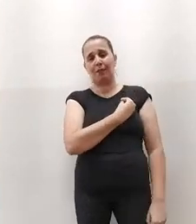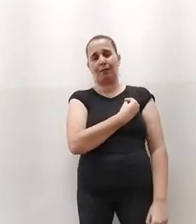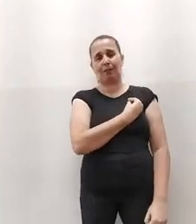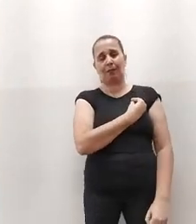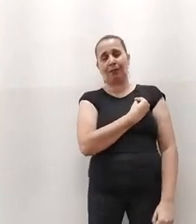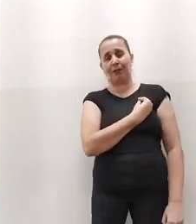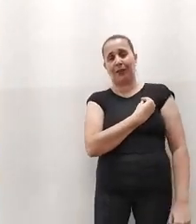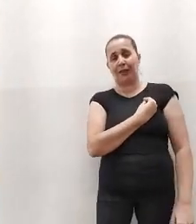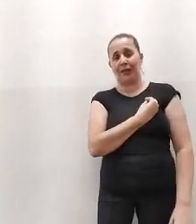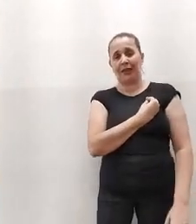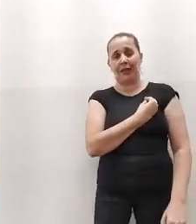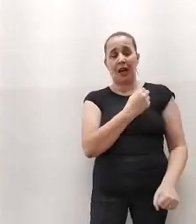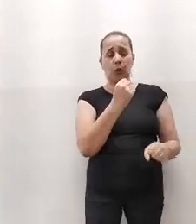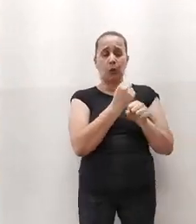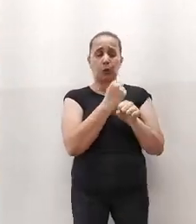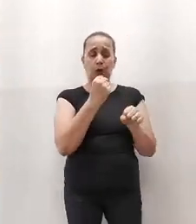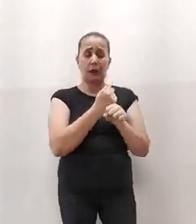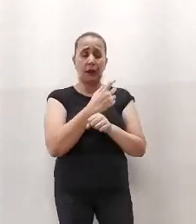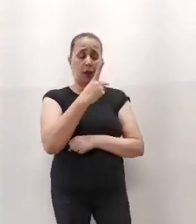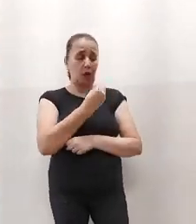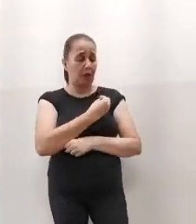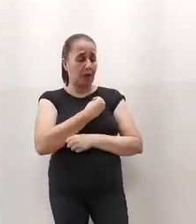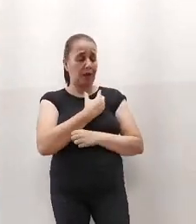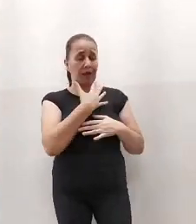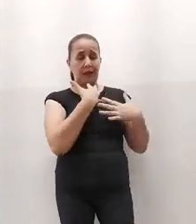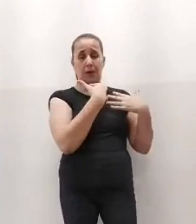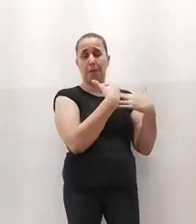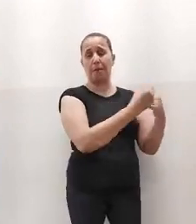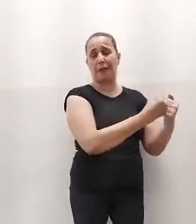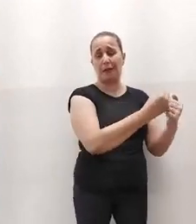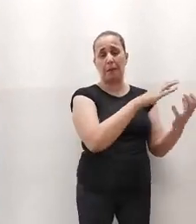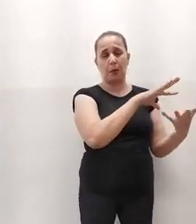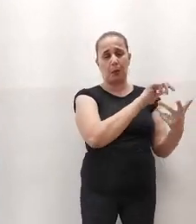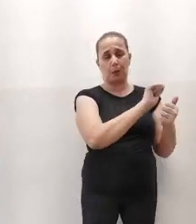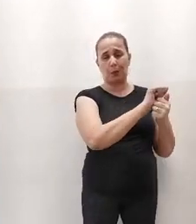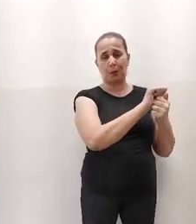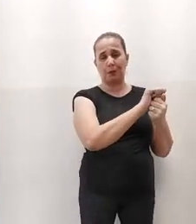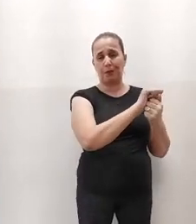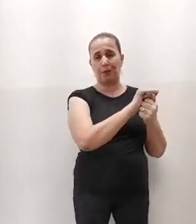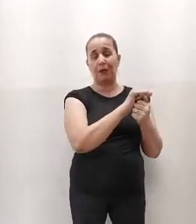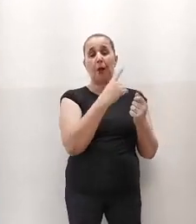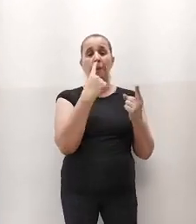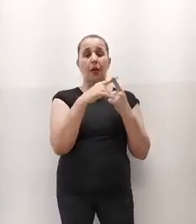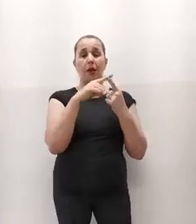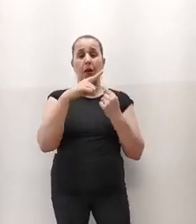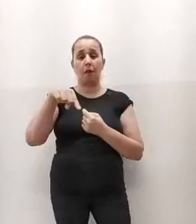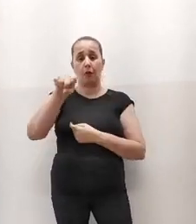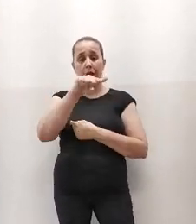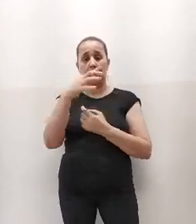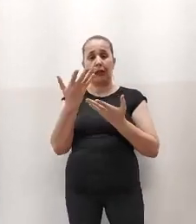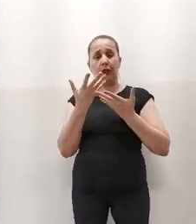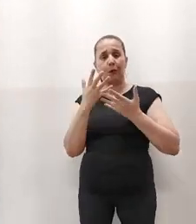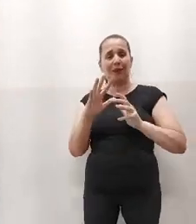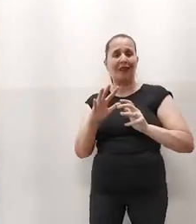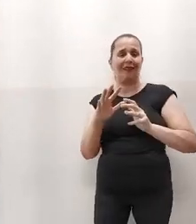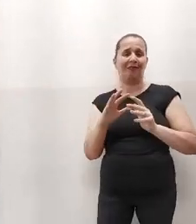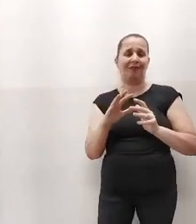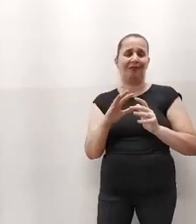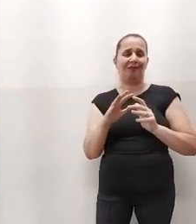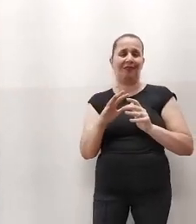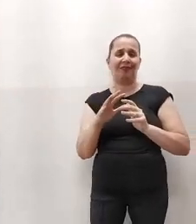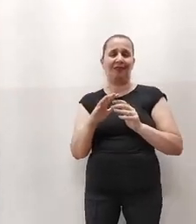Não deixe as construções da sua vida serem levadas, porque você não quer